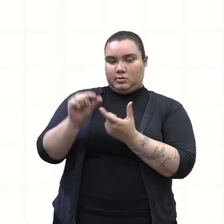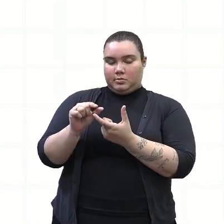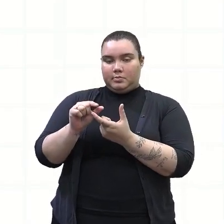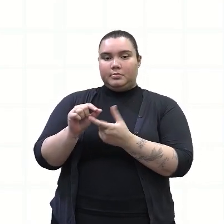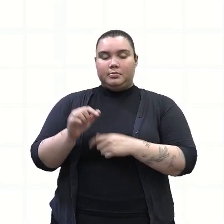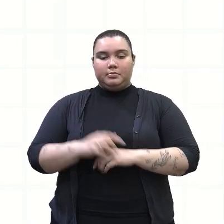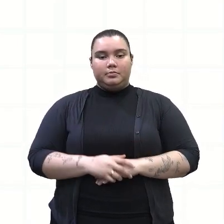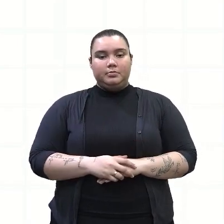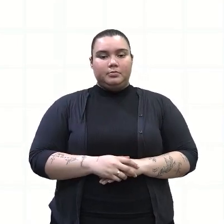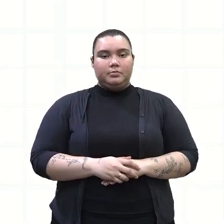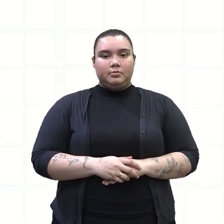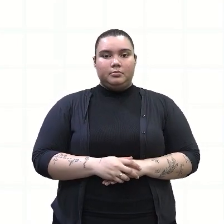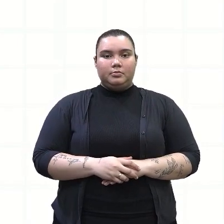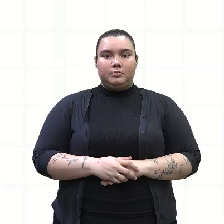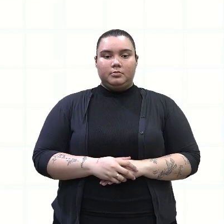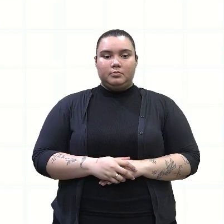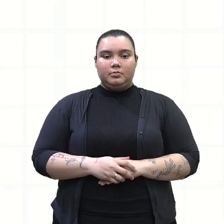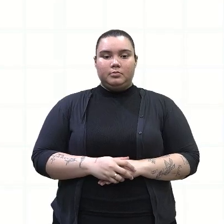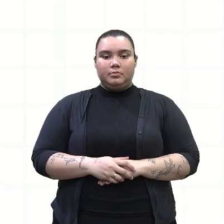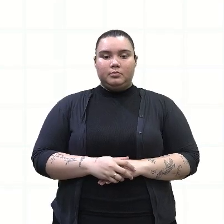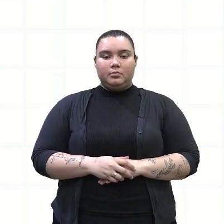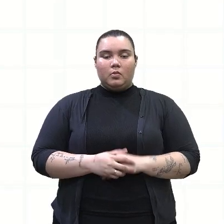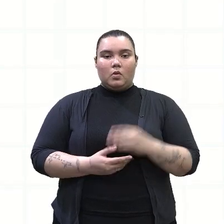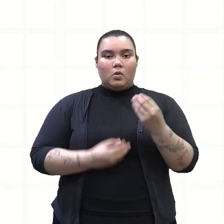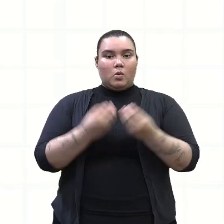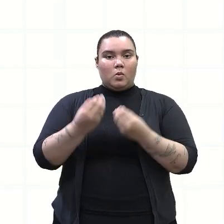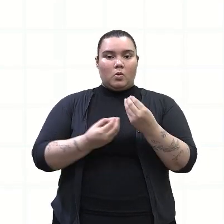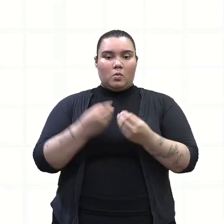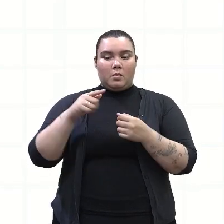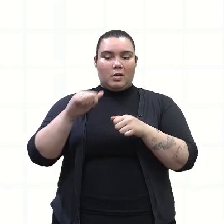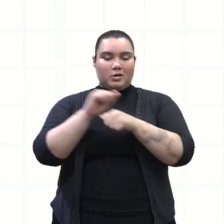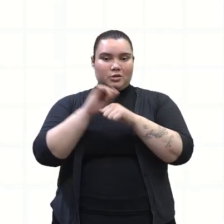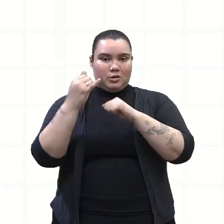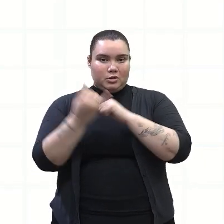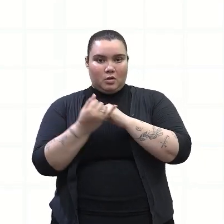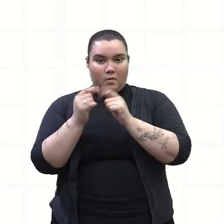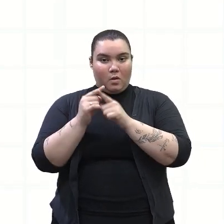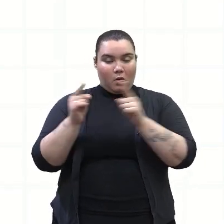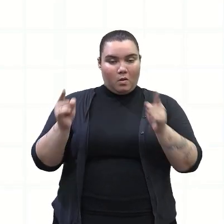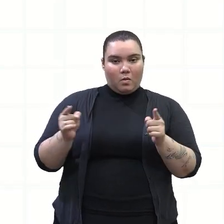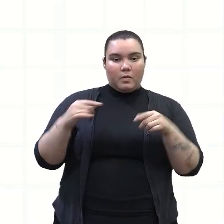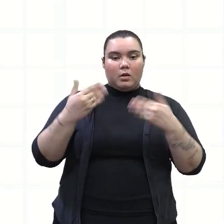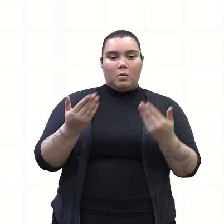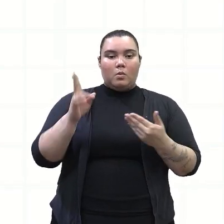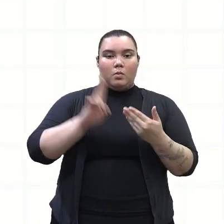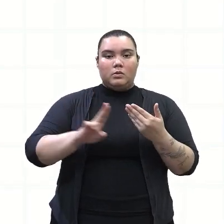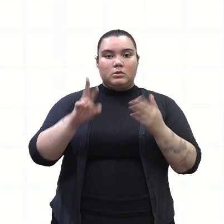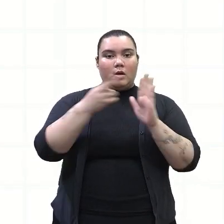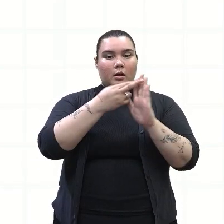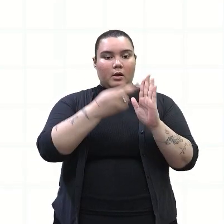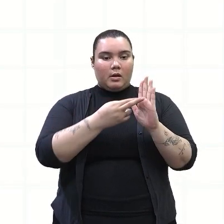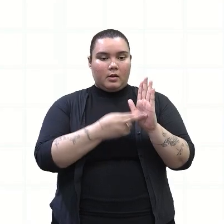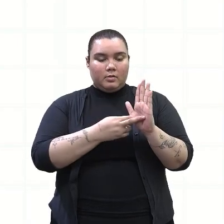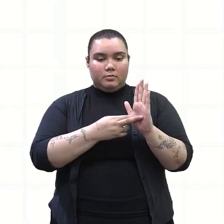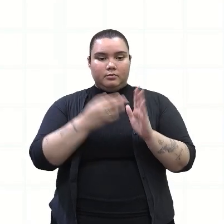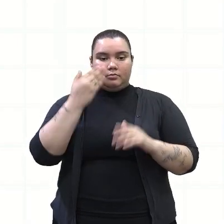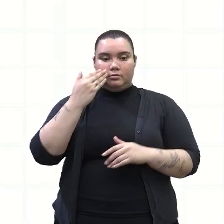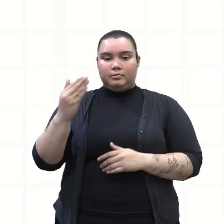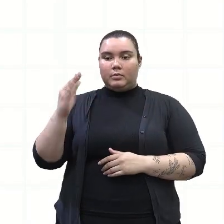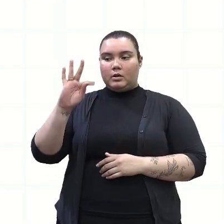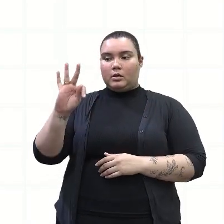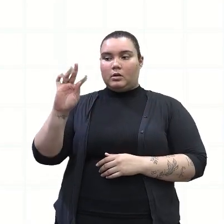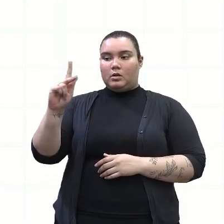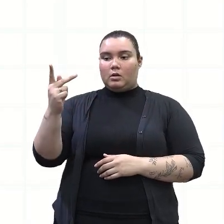beautiful, beautiful. Como é um adjetivo longo, então eu vou aplicar essa regra aqui, né? Ó, o